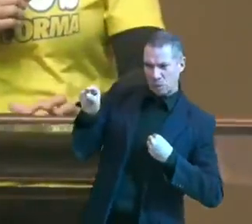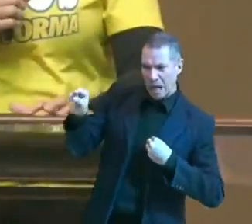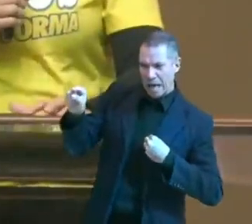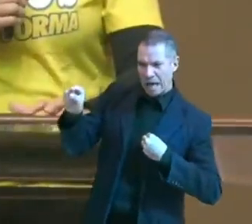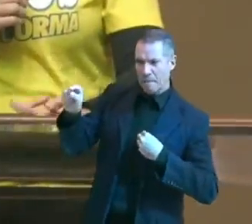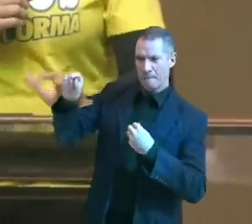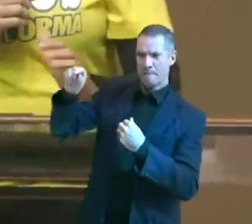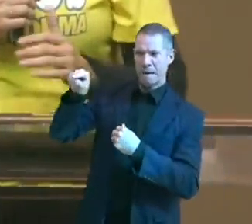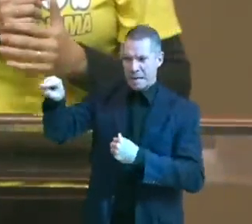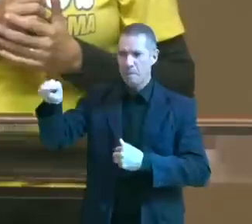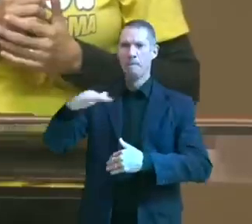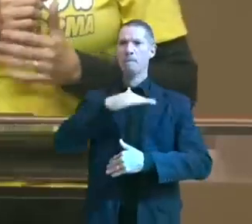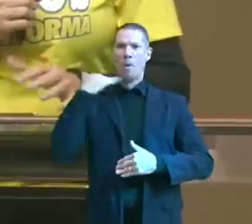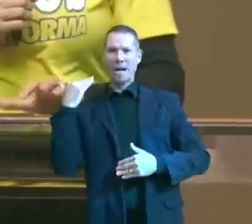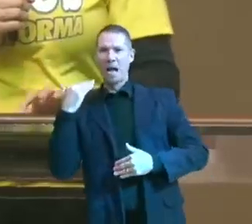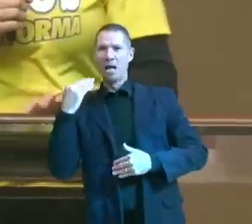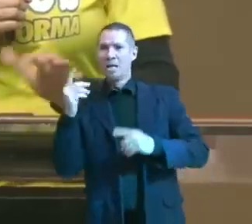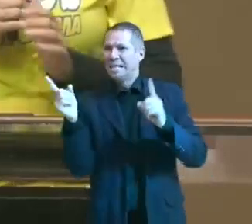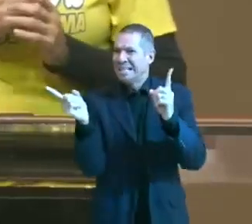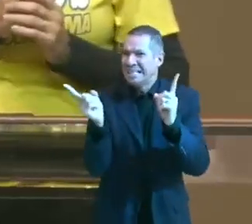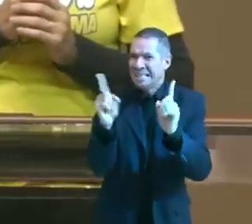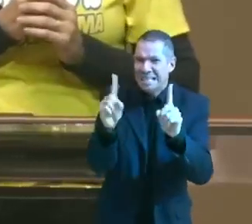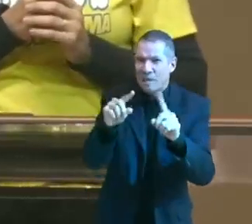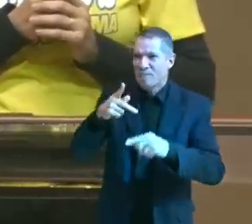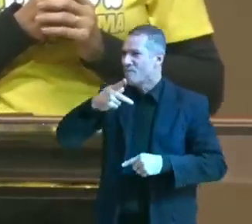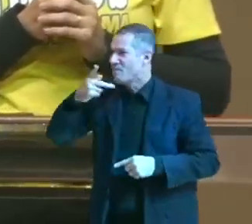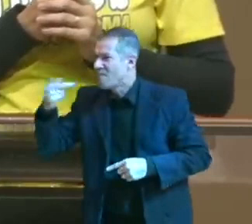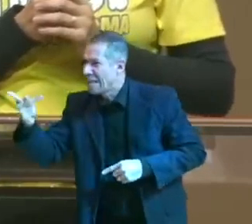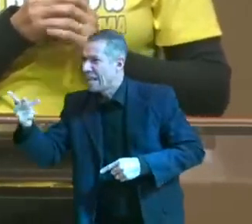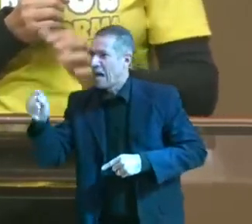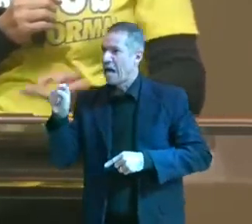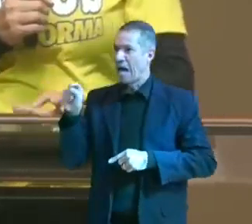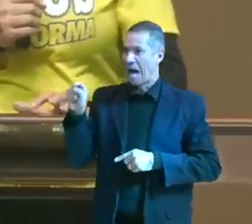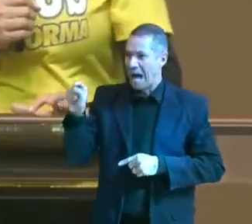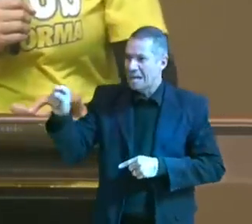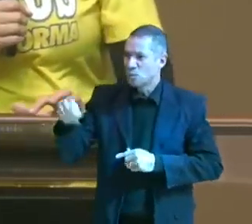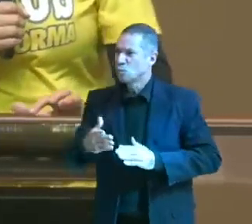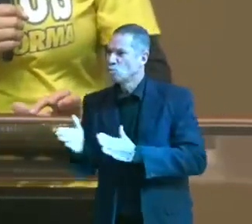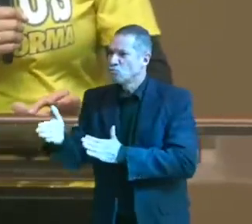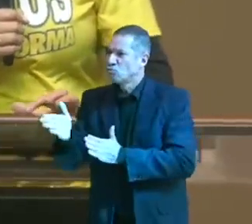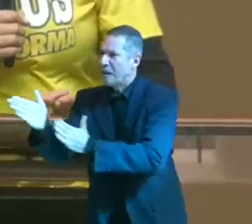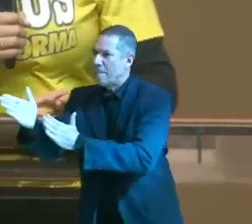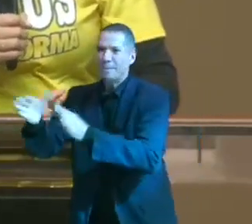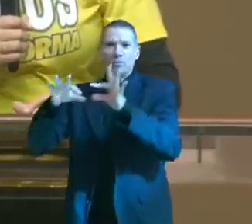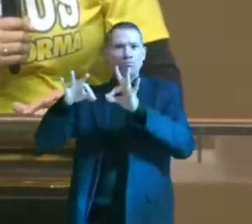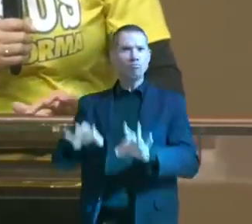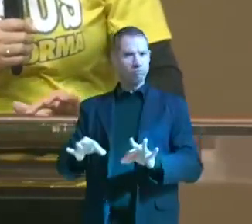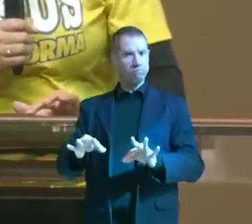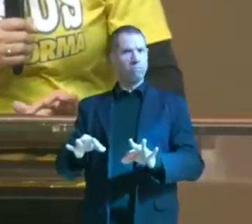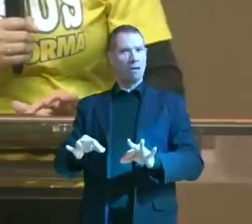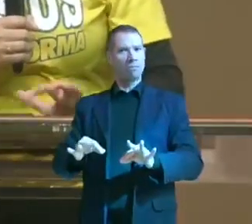morrerá, e você não falar para dissuadi-lo em seus caminhos,